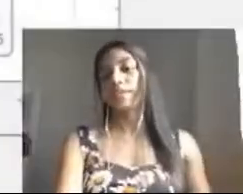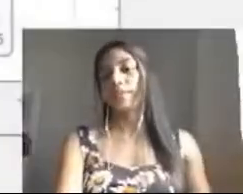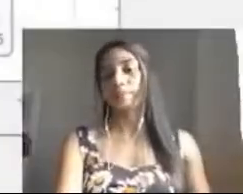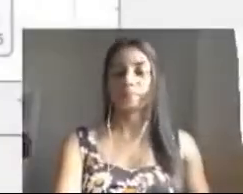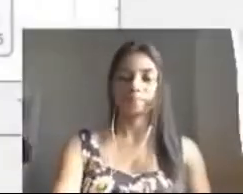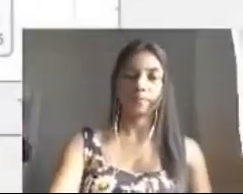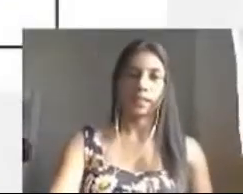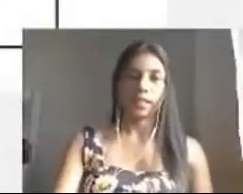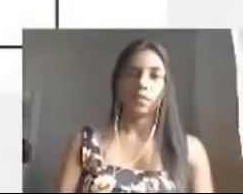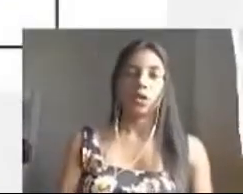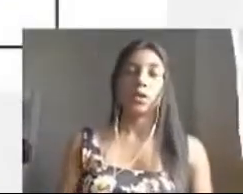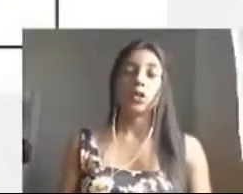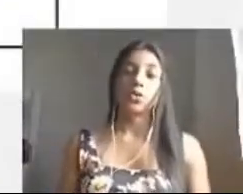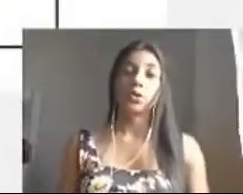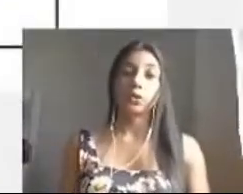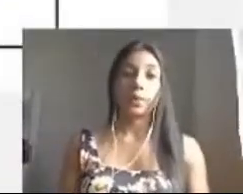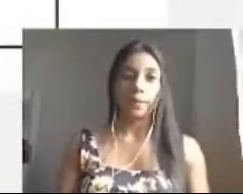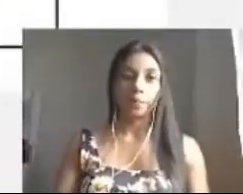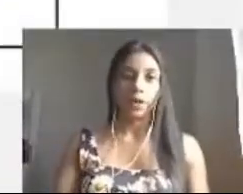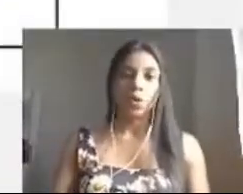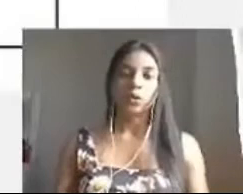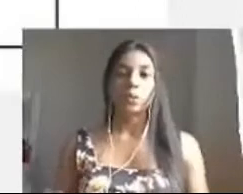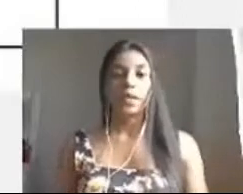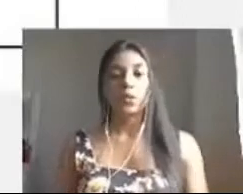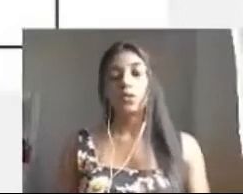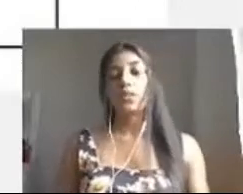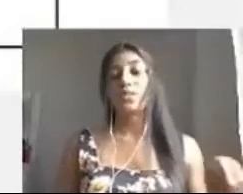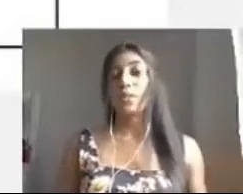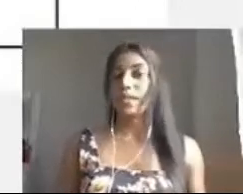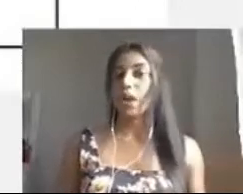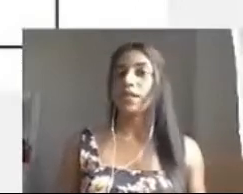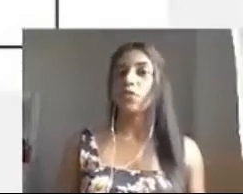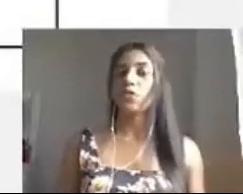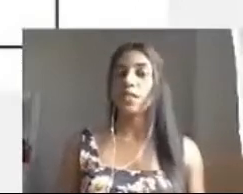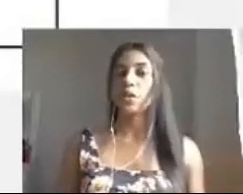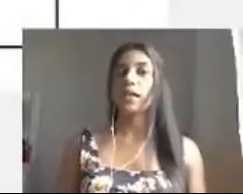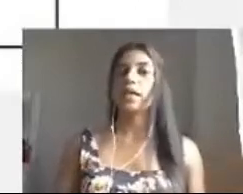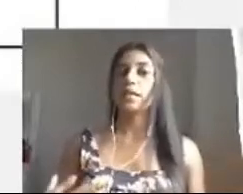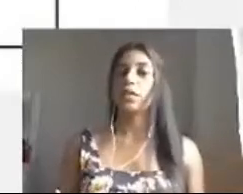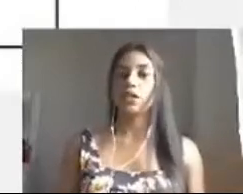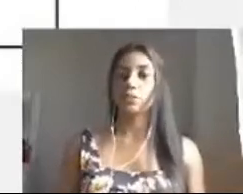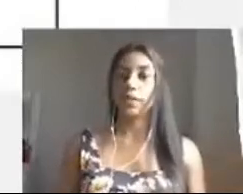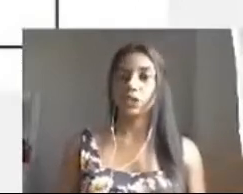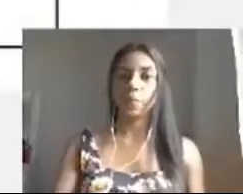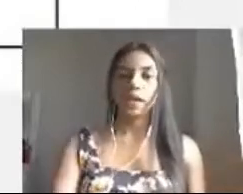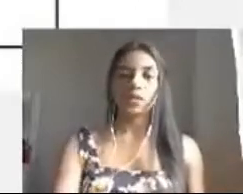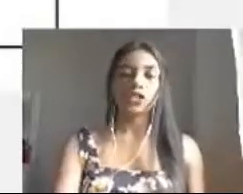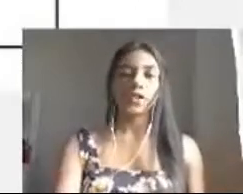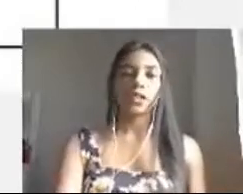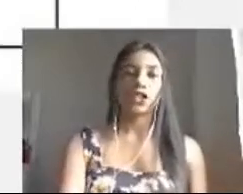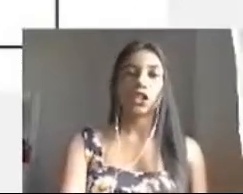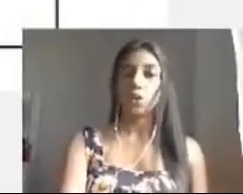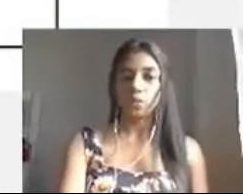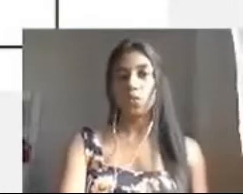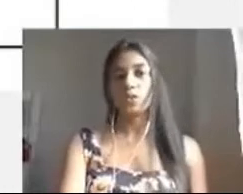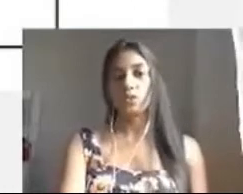lugar das raízes. Bom, agora eu vou falar um pouquinho sobre o controlador PI. O controlador PI é um controlador então de ação integral e ele tem como função, né, eliminar o erro em regime permanente. Então, o que a gente fez